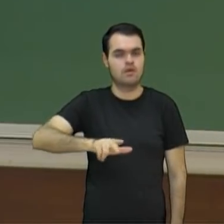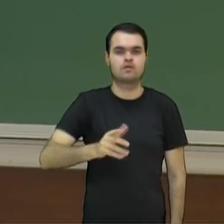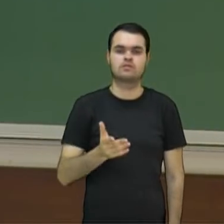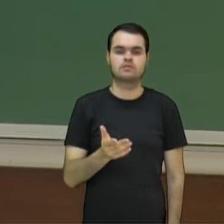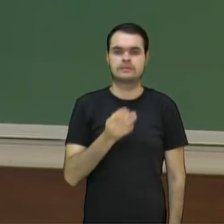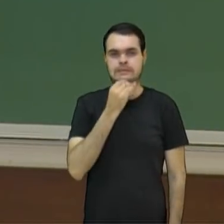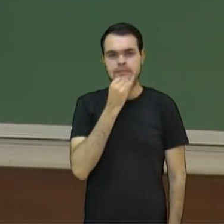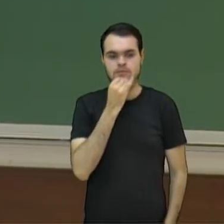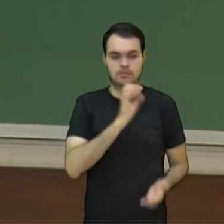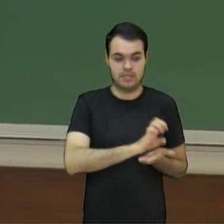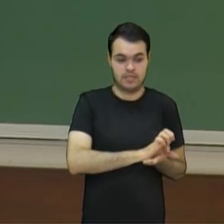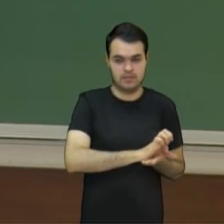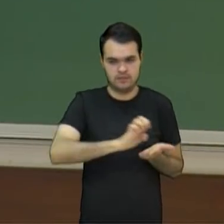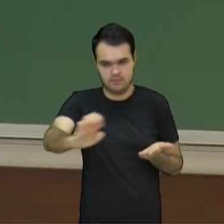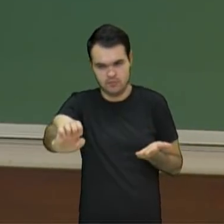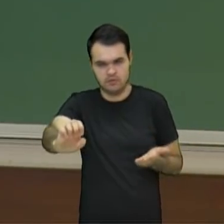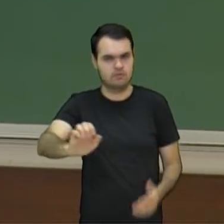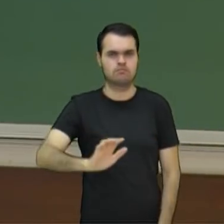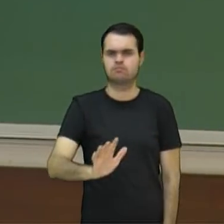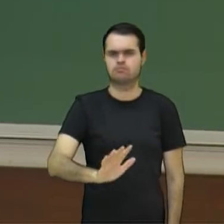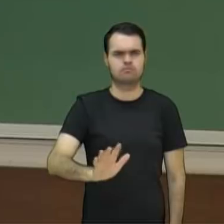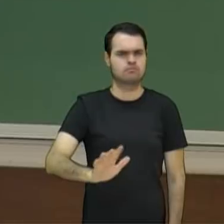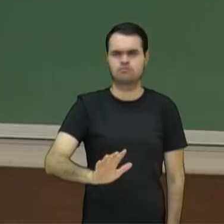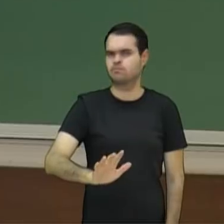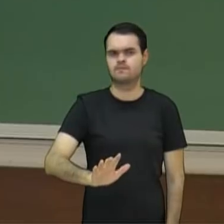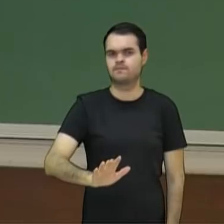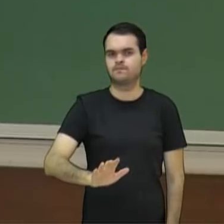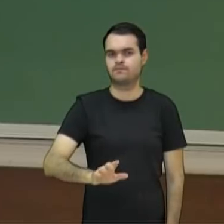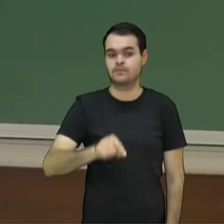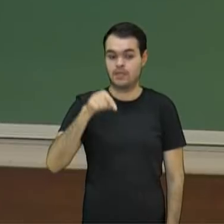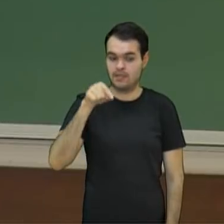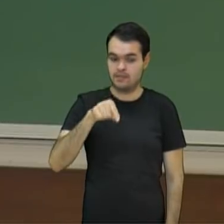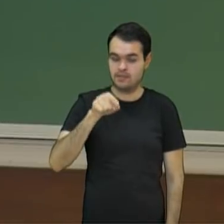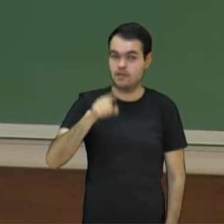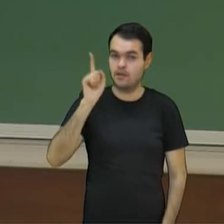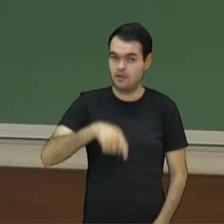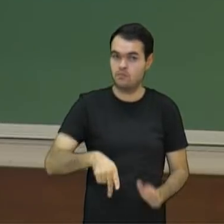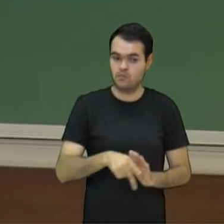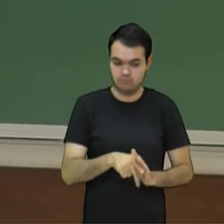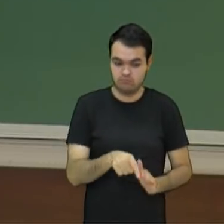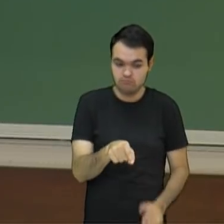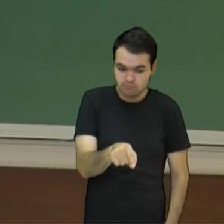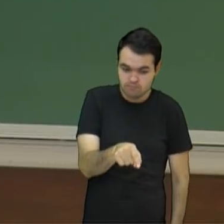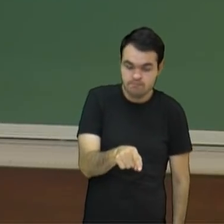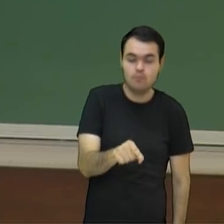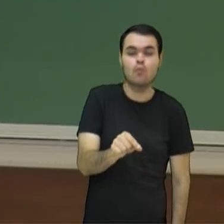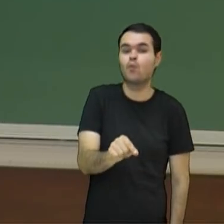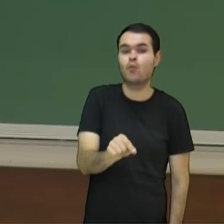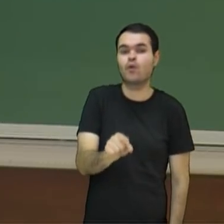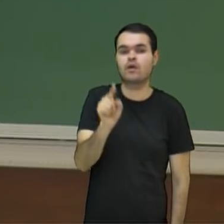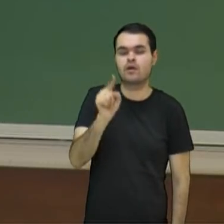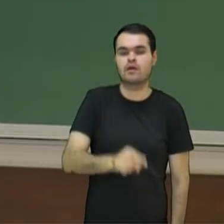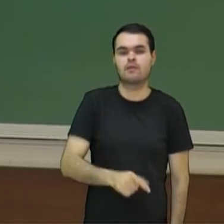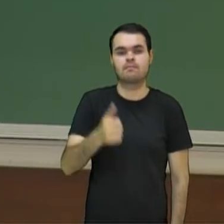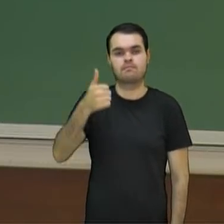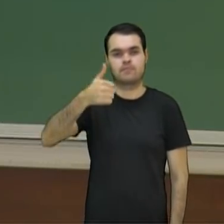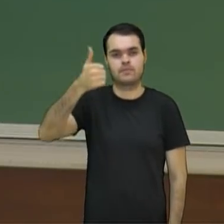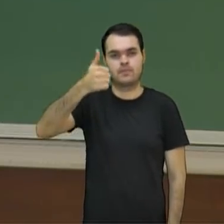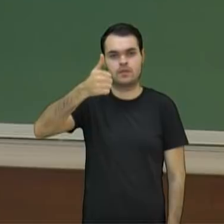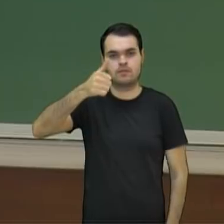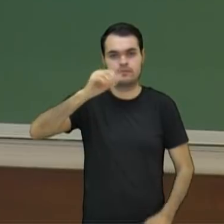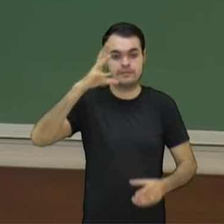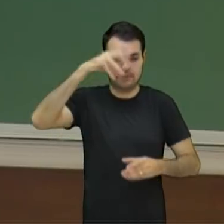para exportação. Não, pelo contrário, ela é considerada primeiro para o